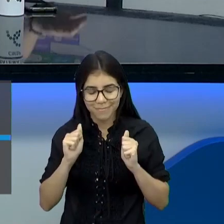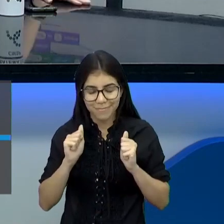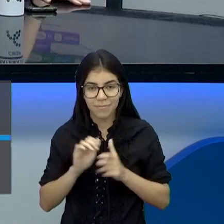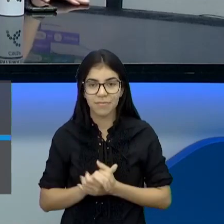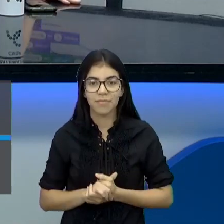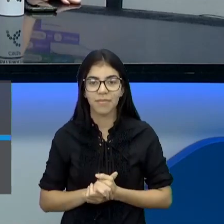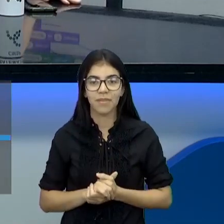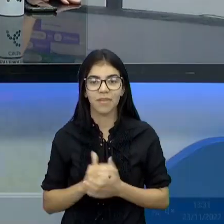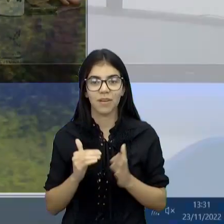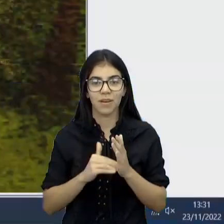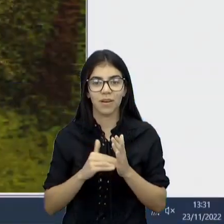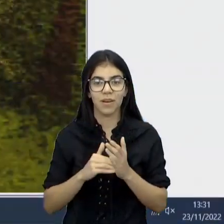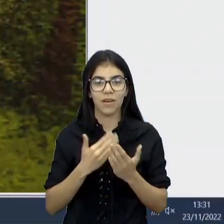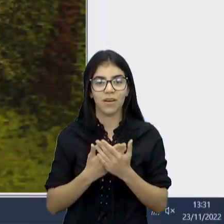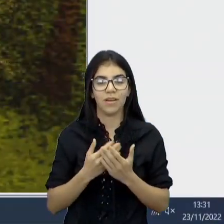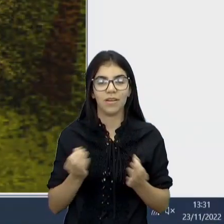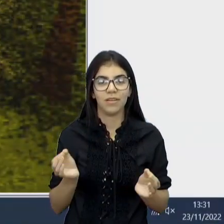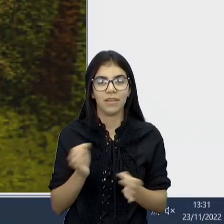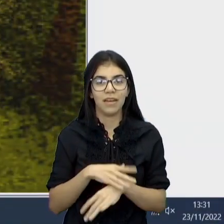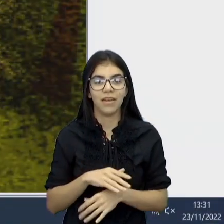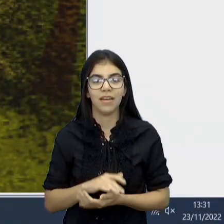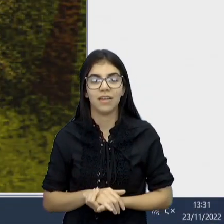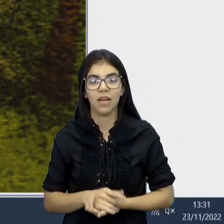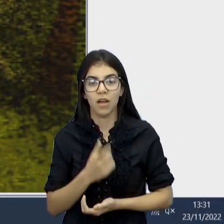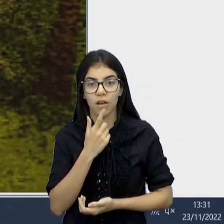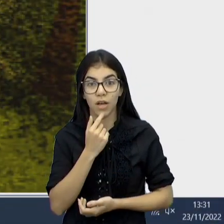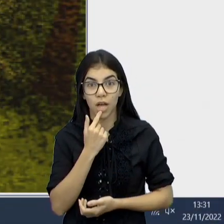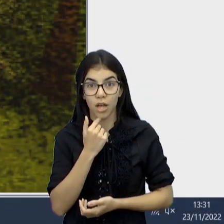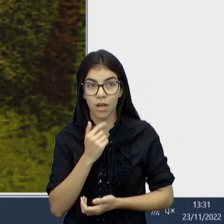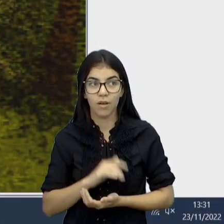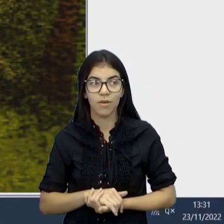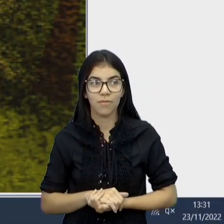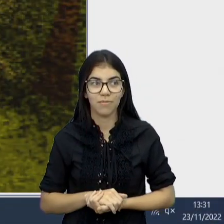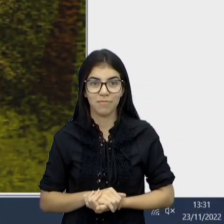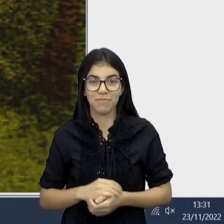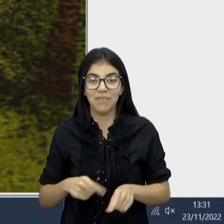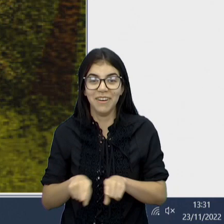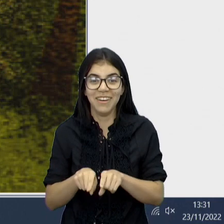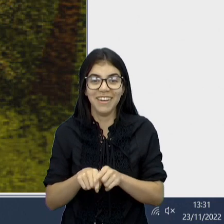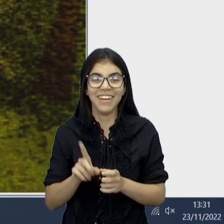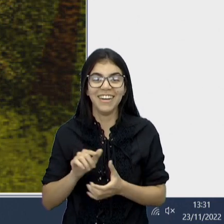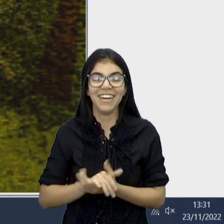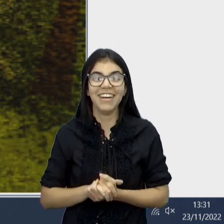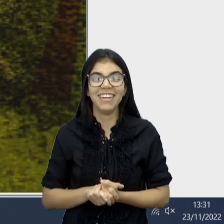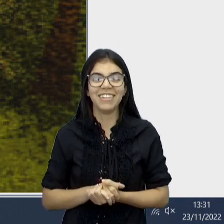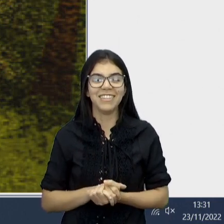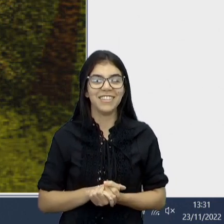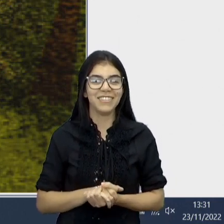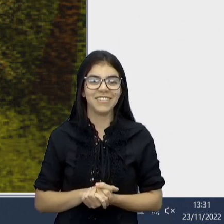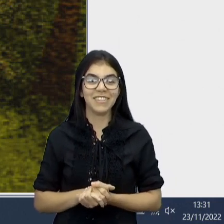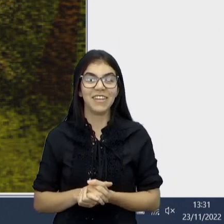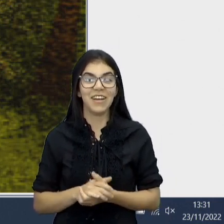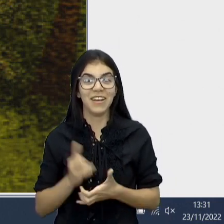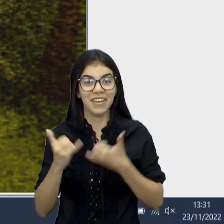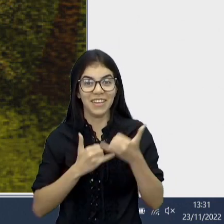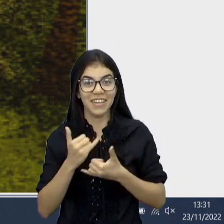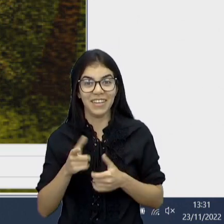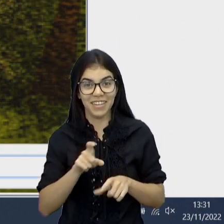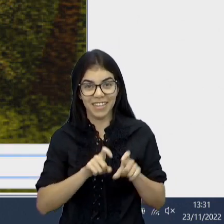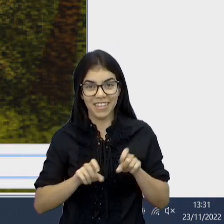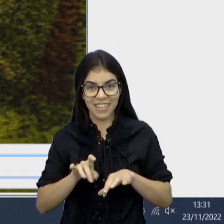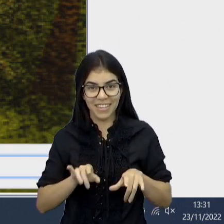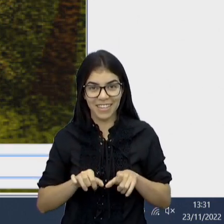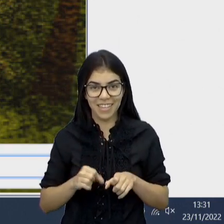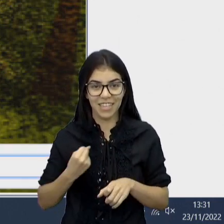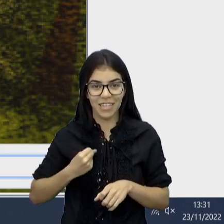vou pedir a última, rapidinho que a aula tá acabando. Nossa. Coloca lá o vermelhinho. Vermelhinho, já Isso, foi. vai lá. Pode ir falando você, vai lá. Ok, vamos brincar. Você digite um número